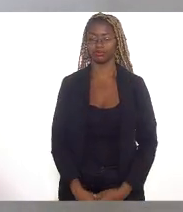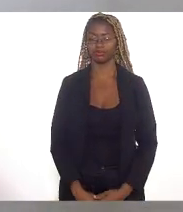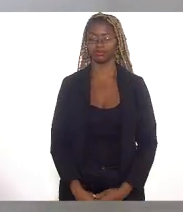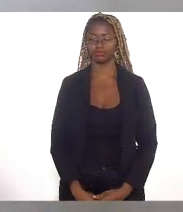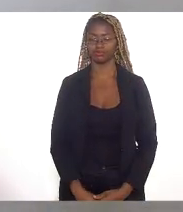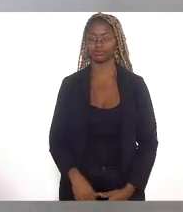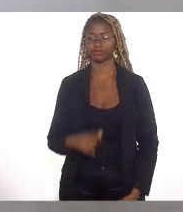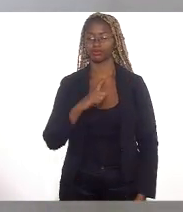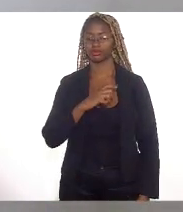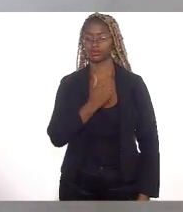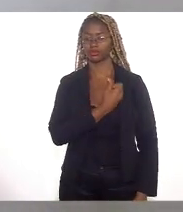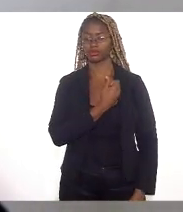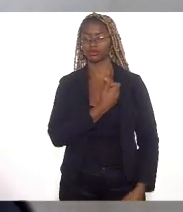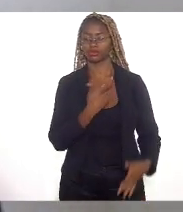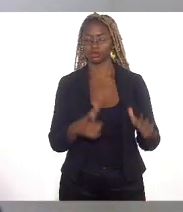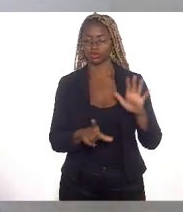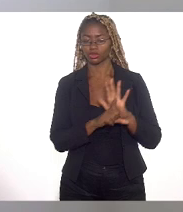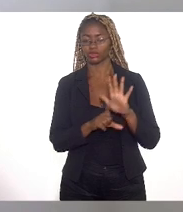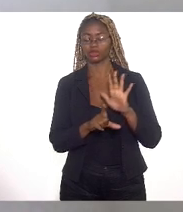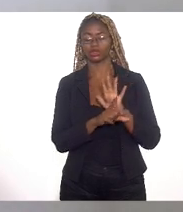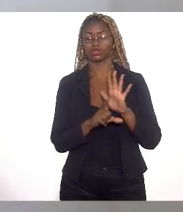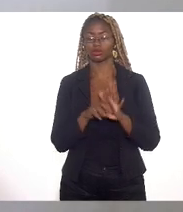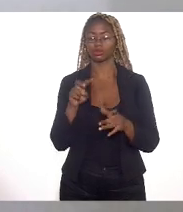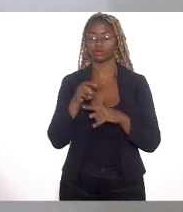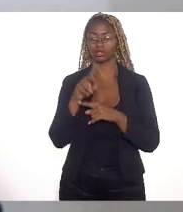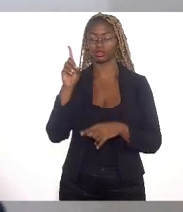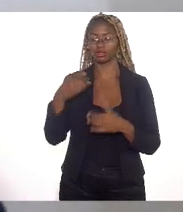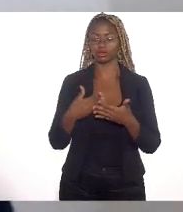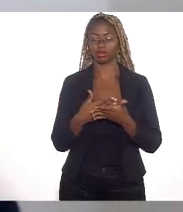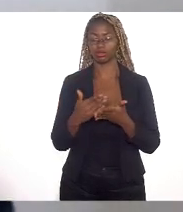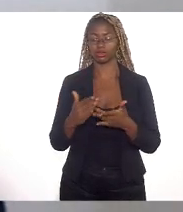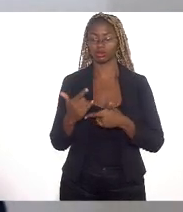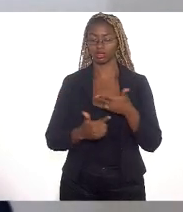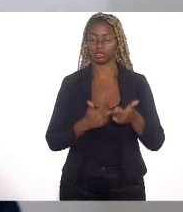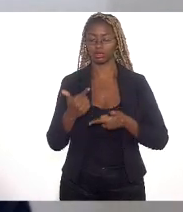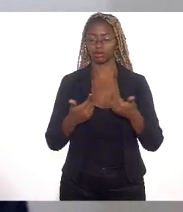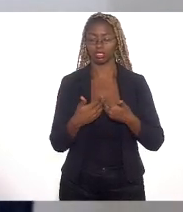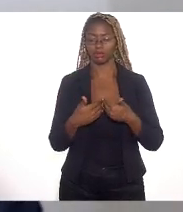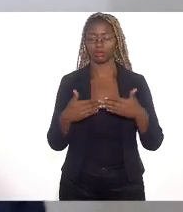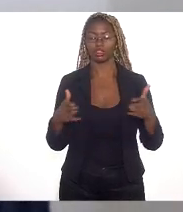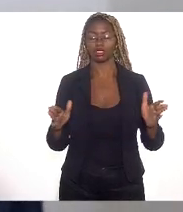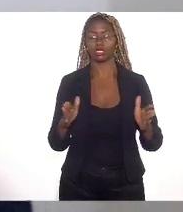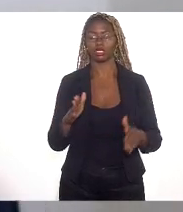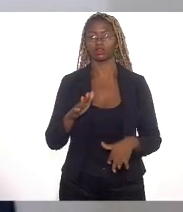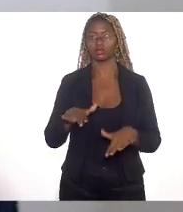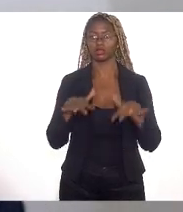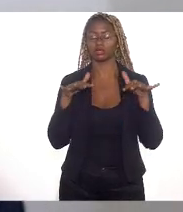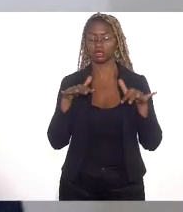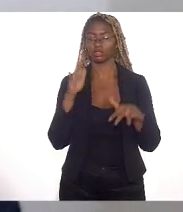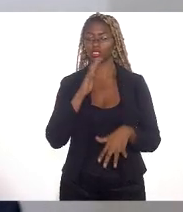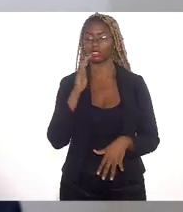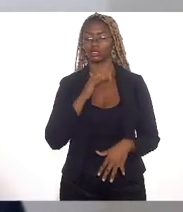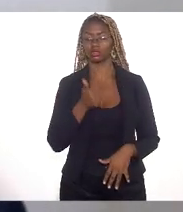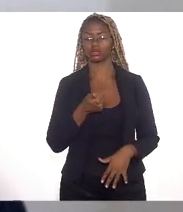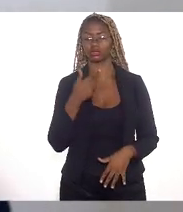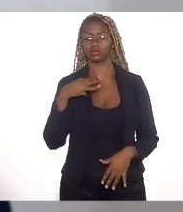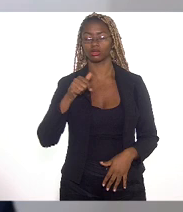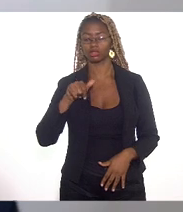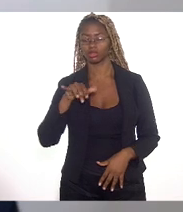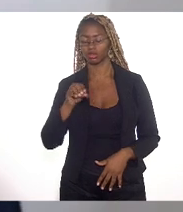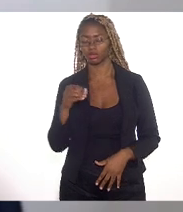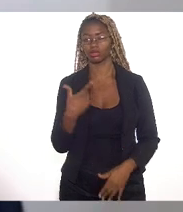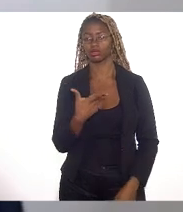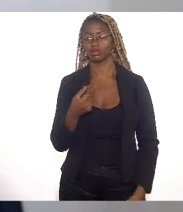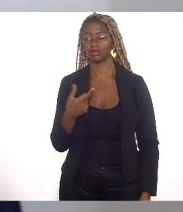Havendo um número legal sobre a proteção de Deus, iniciamos os nossos trabalhos. Está aberta a sessão ordinária do dia 12 de